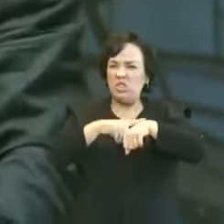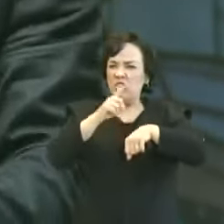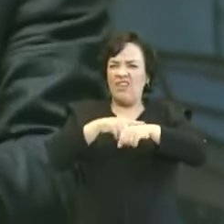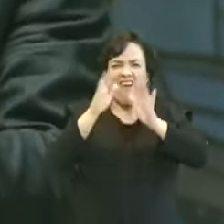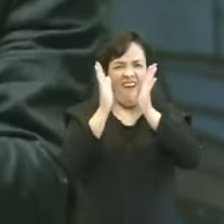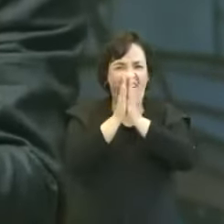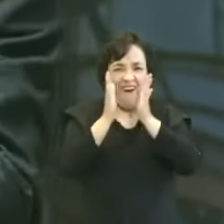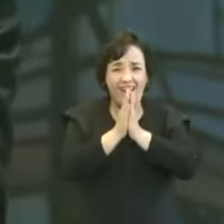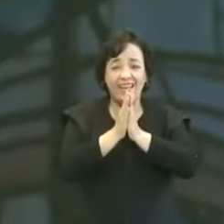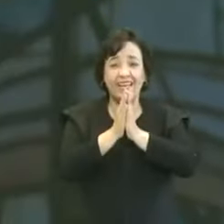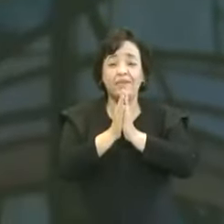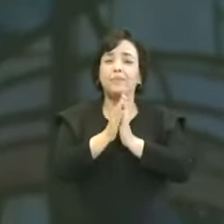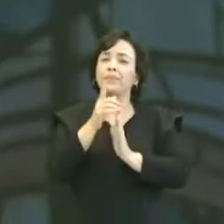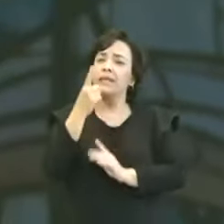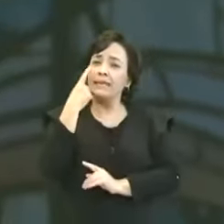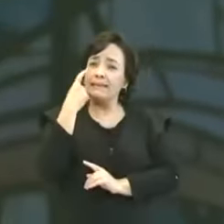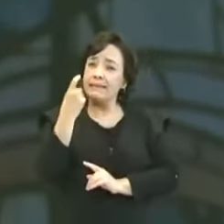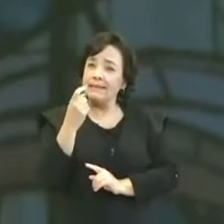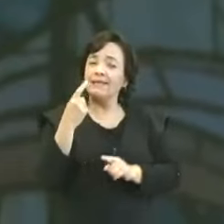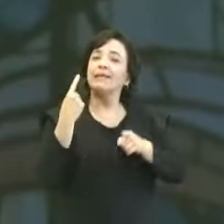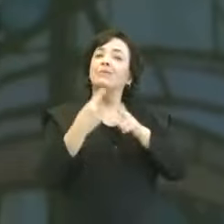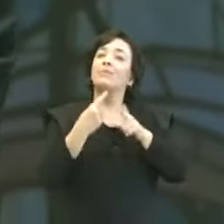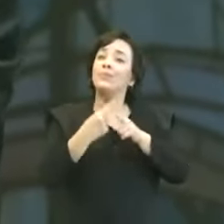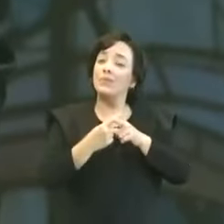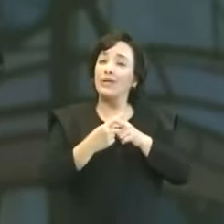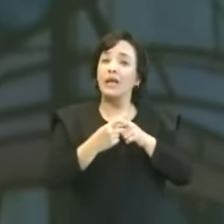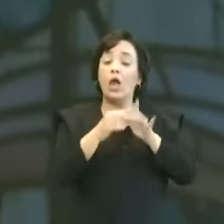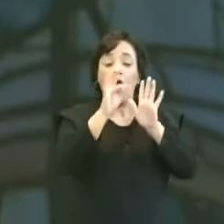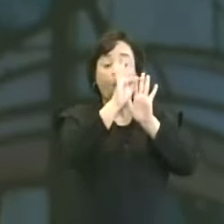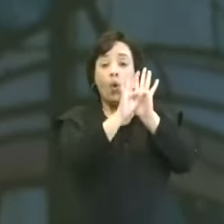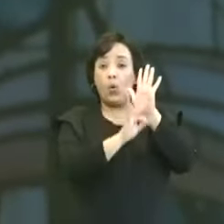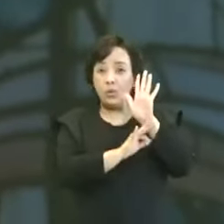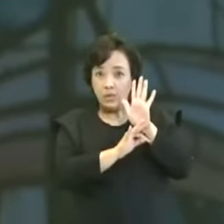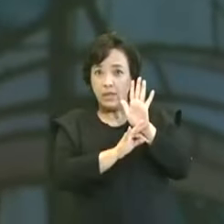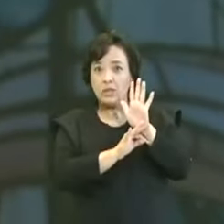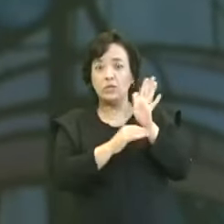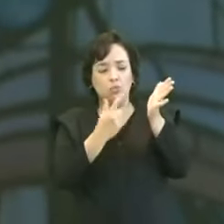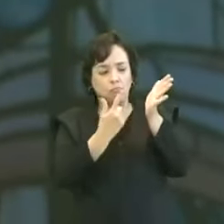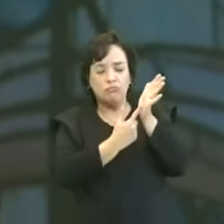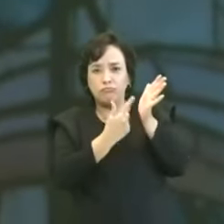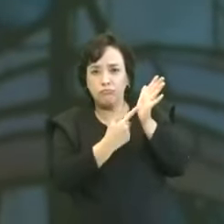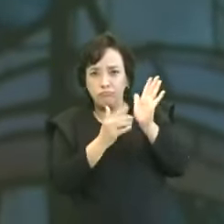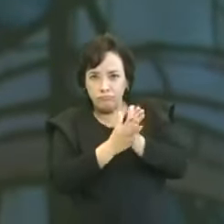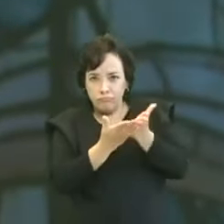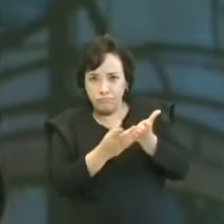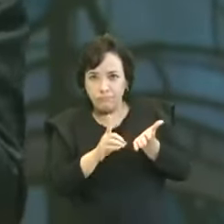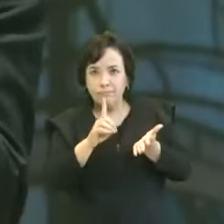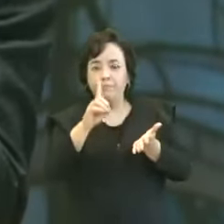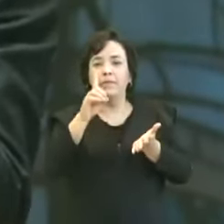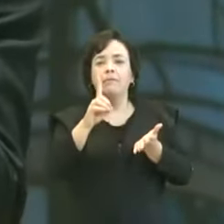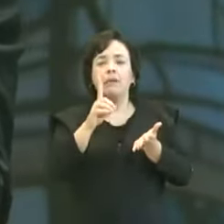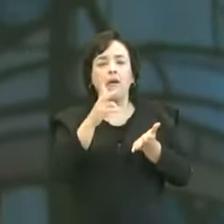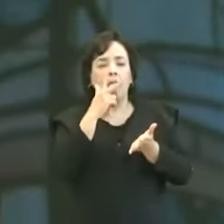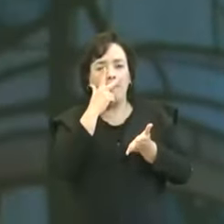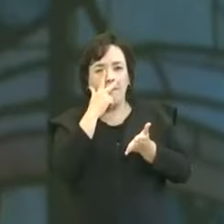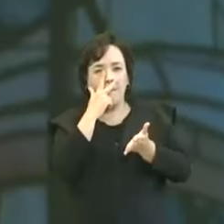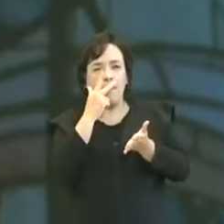incessantemente. E é interessante porque esse trecho do livro de Tessalonicenses, ele